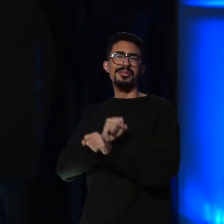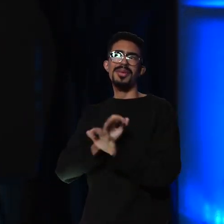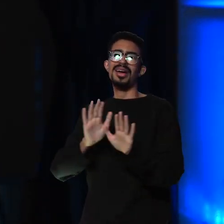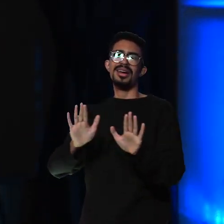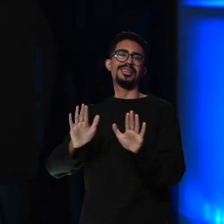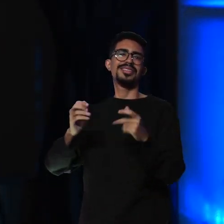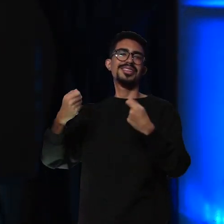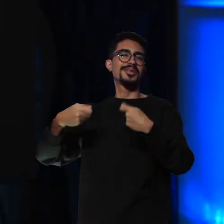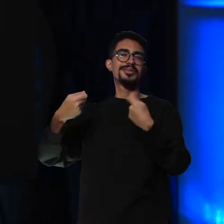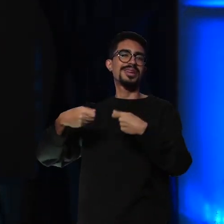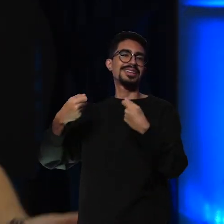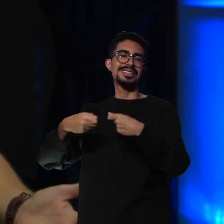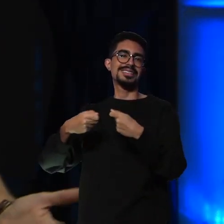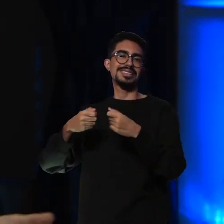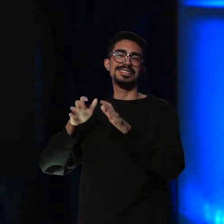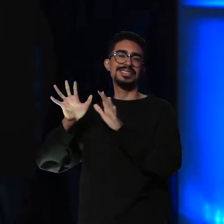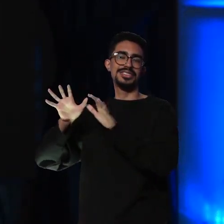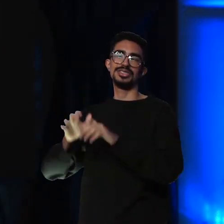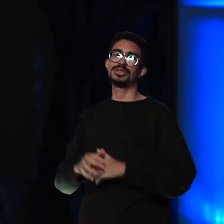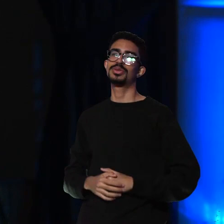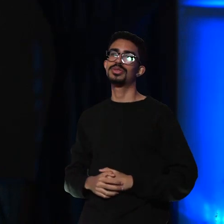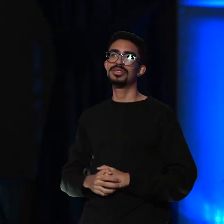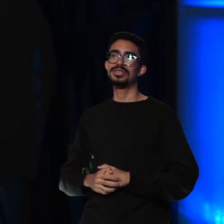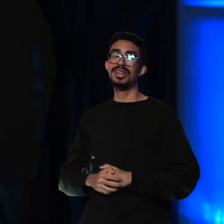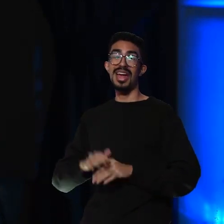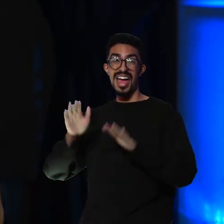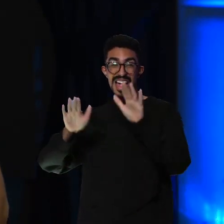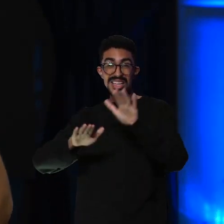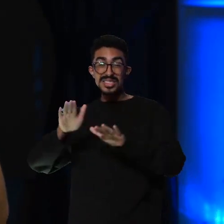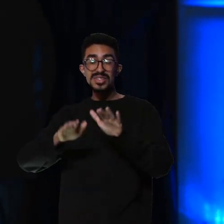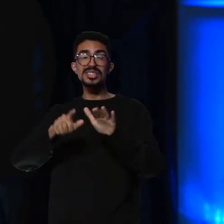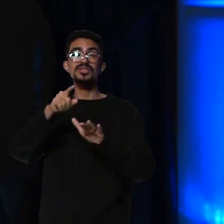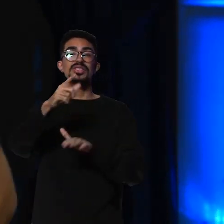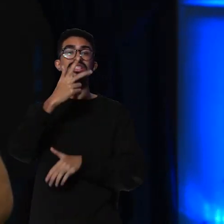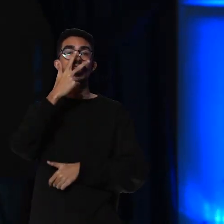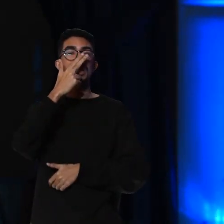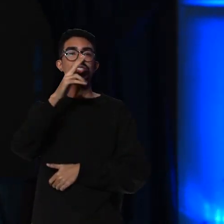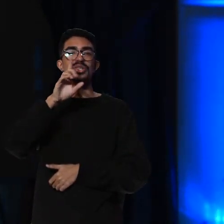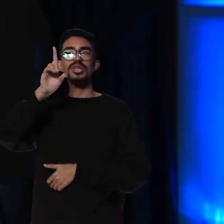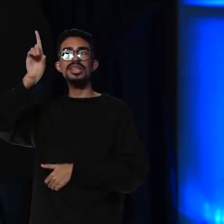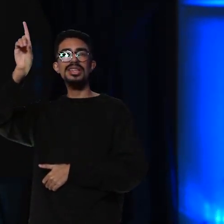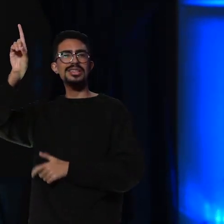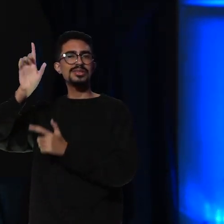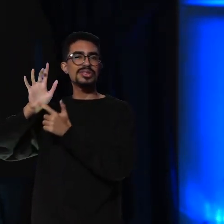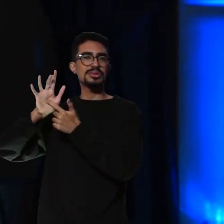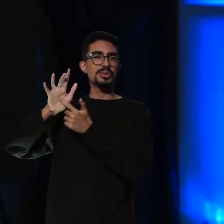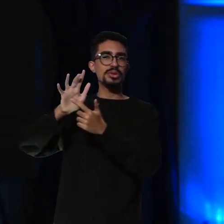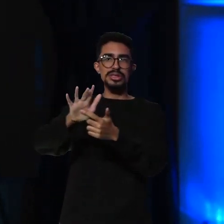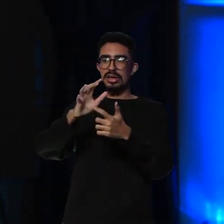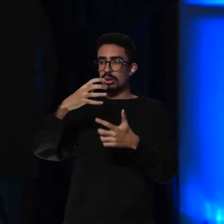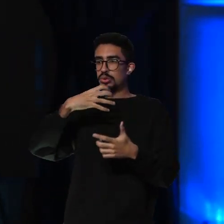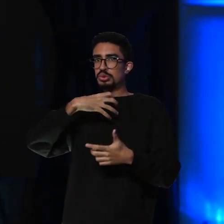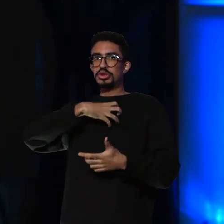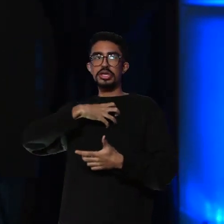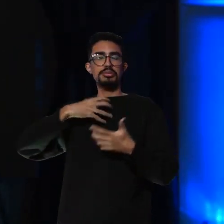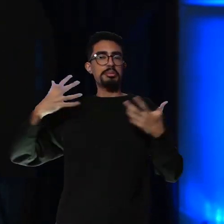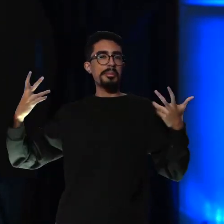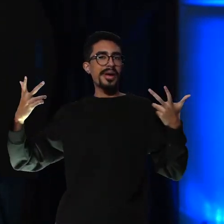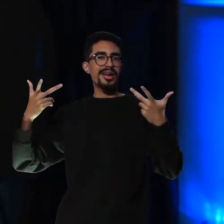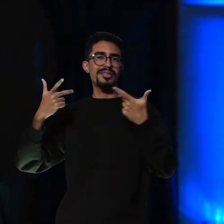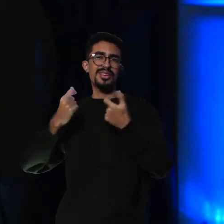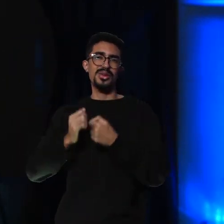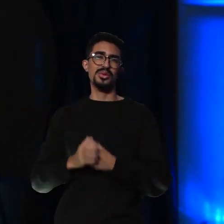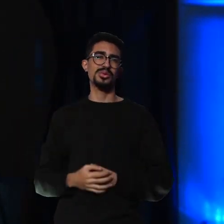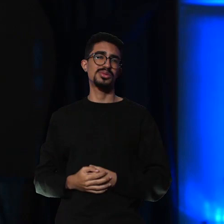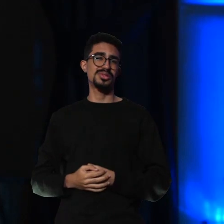precisa. Porque, afinal de contas, será que você não está esperando demais? Não que você não pode esperar demais de Deus, mas será que não está querendo se comparar